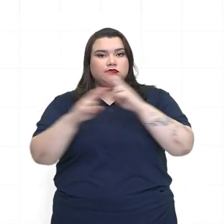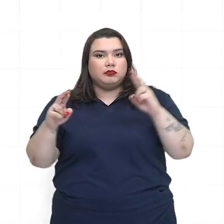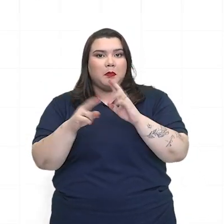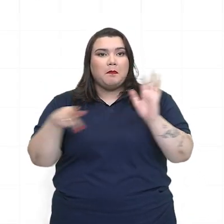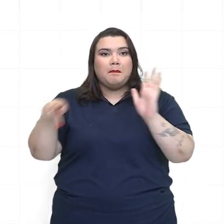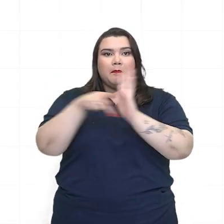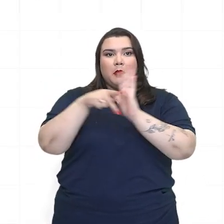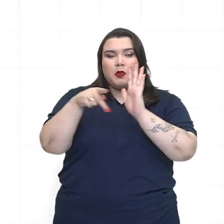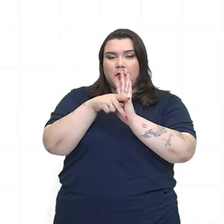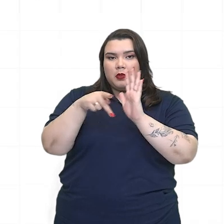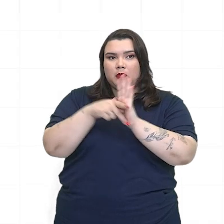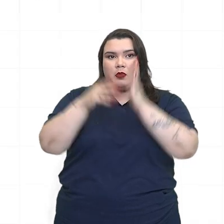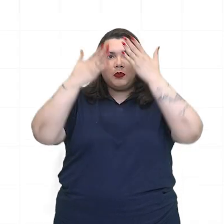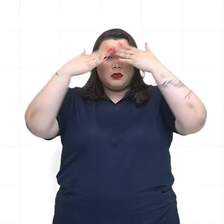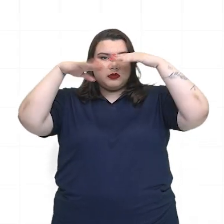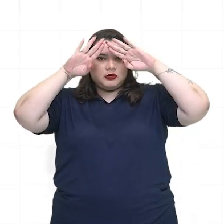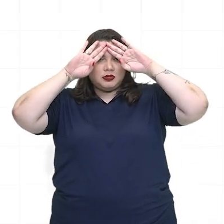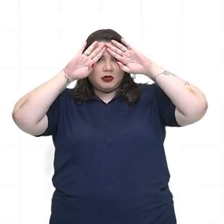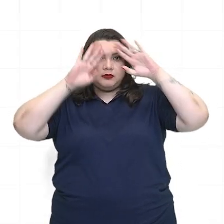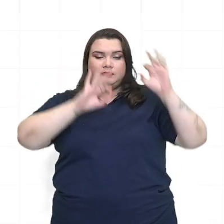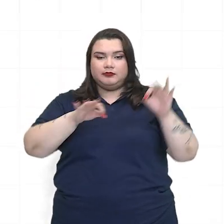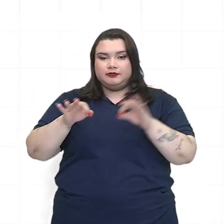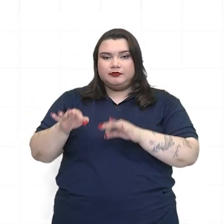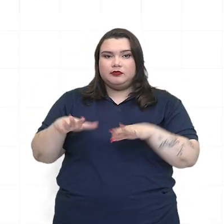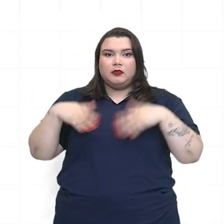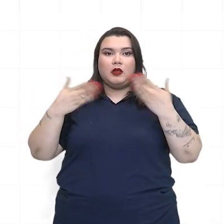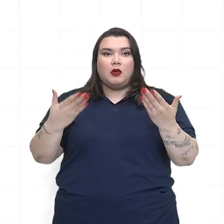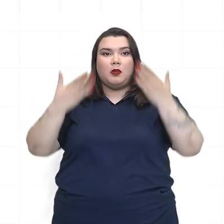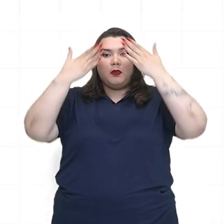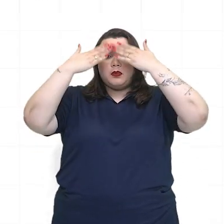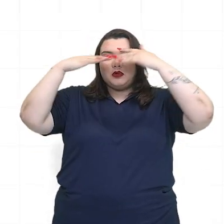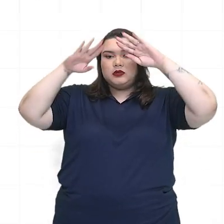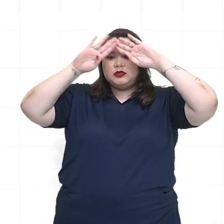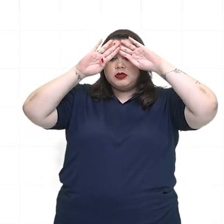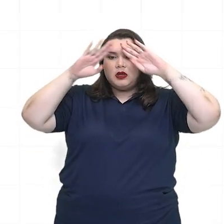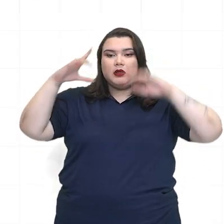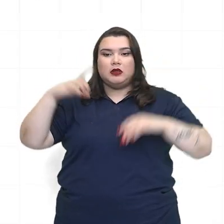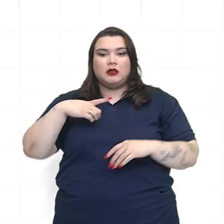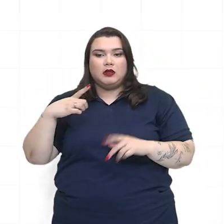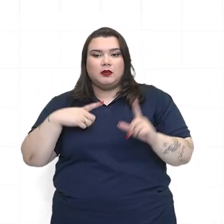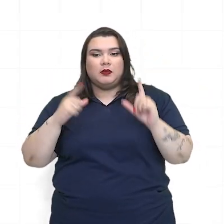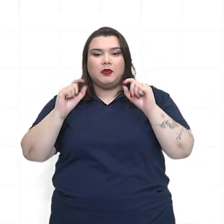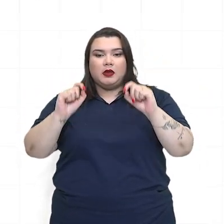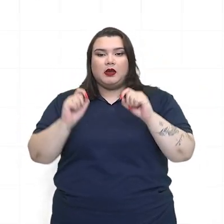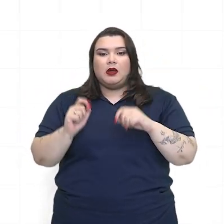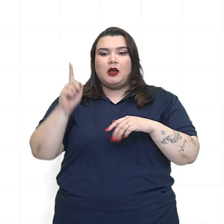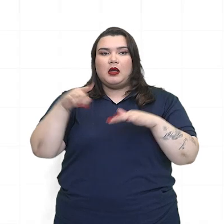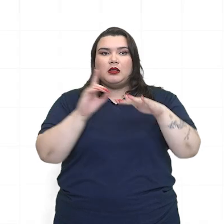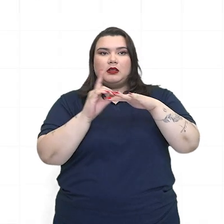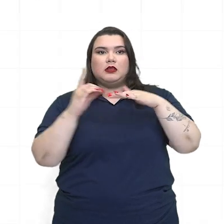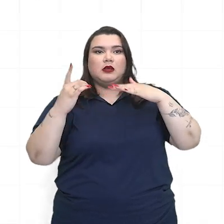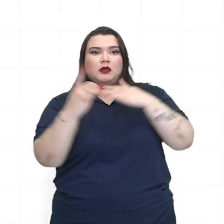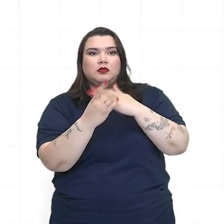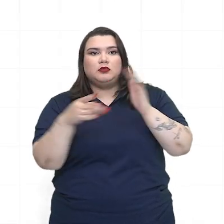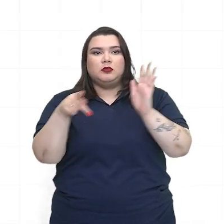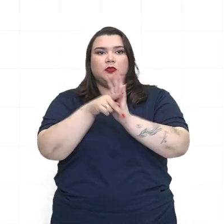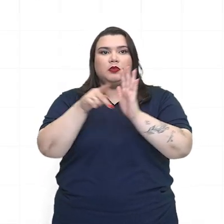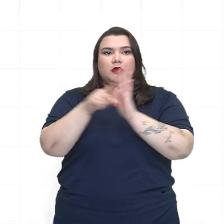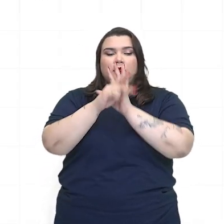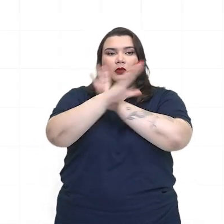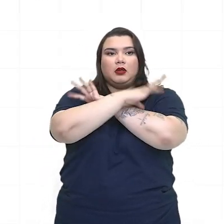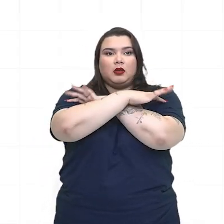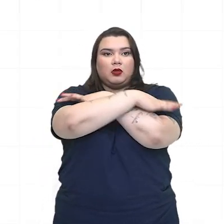seus respectivos orixás. Lembrando, os orixás, eles são os deuses do candomblé, os